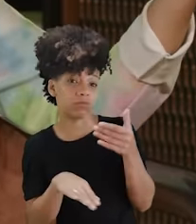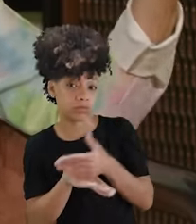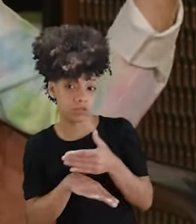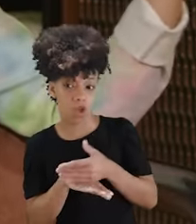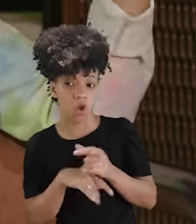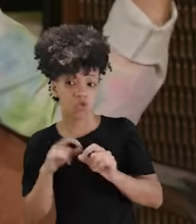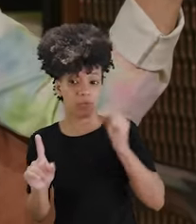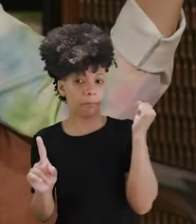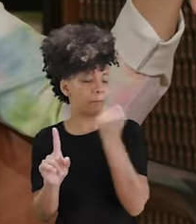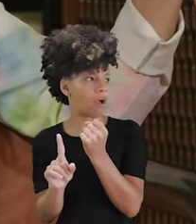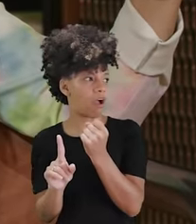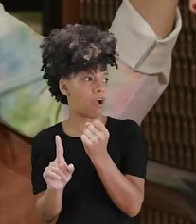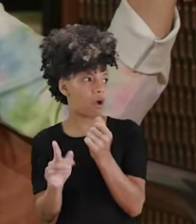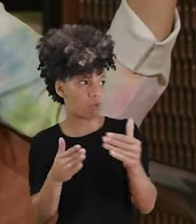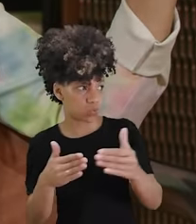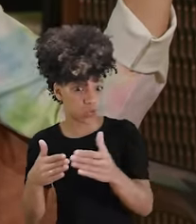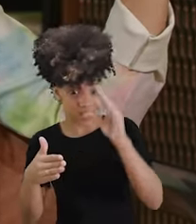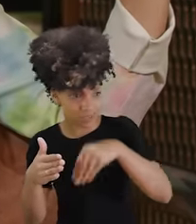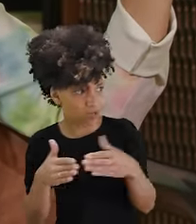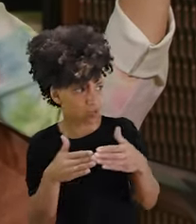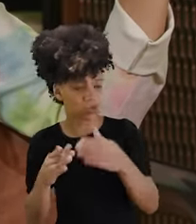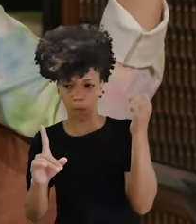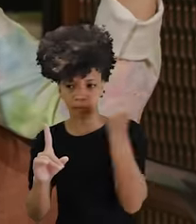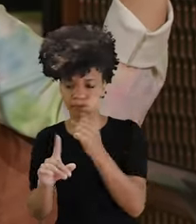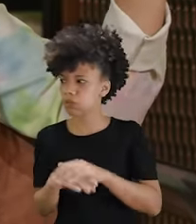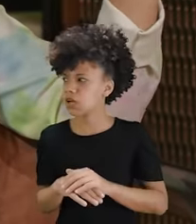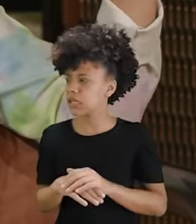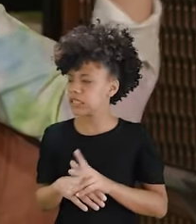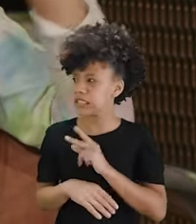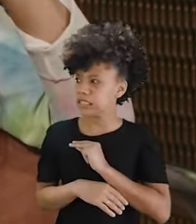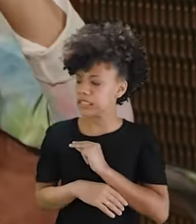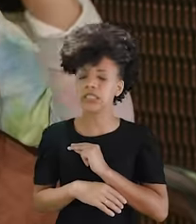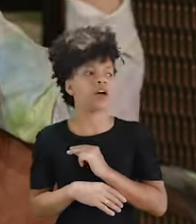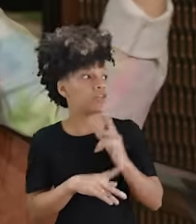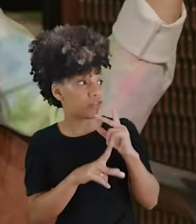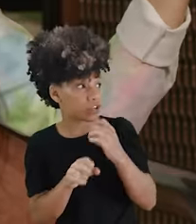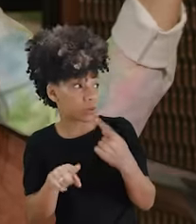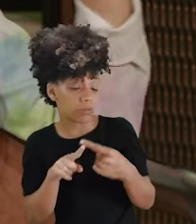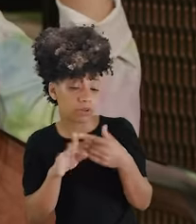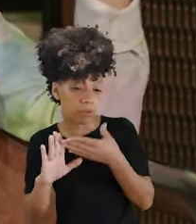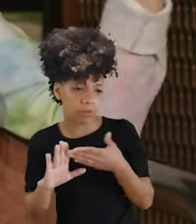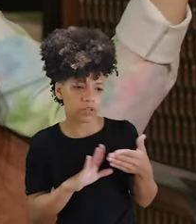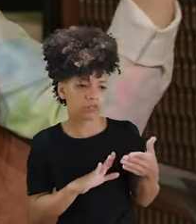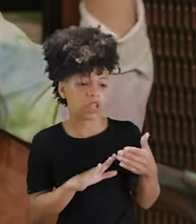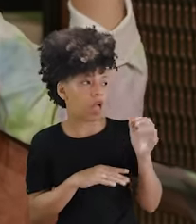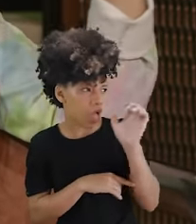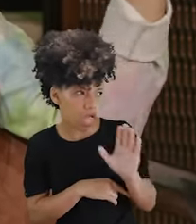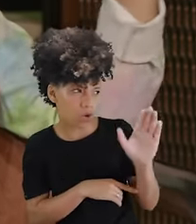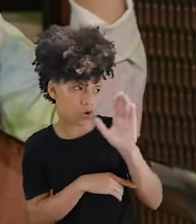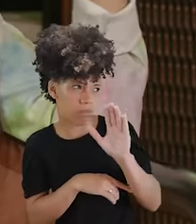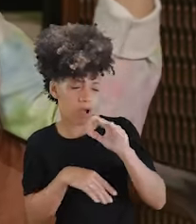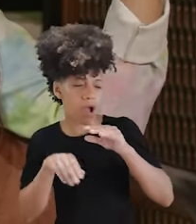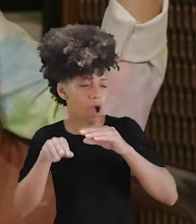cruzeiro ou de teve um assassinato aí e isso foi muito forte porque a gente tava fazendo a temporada